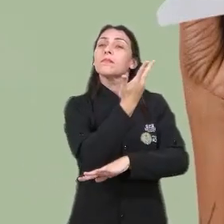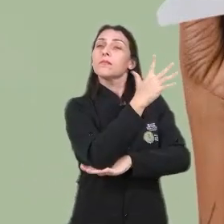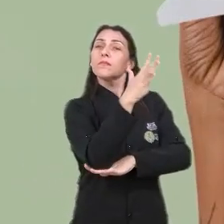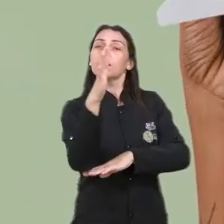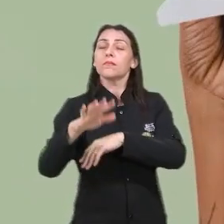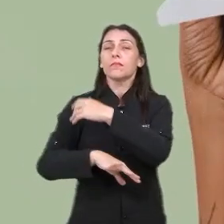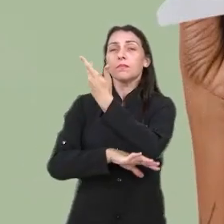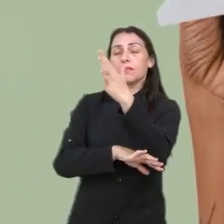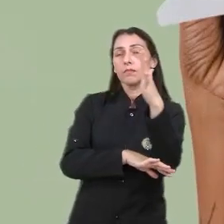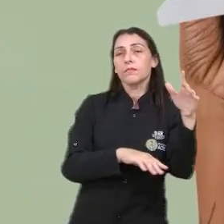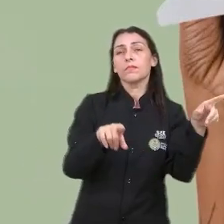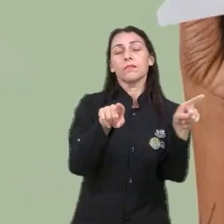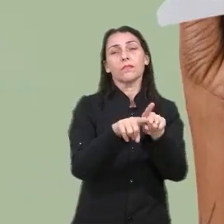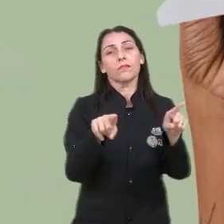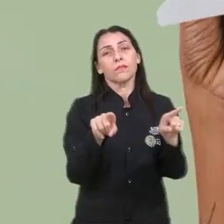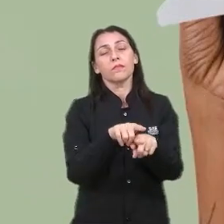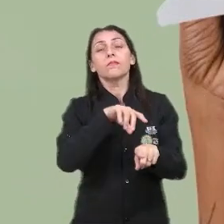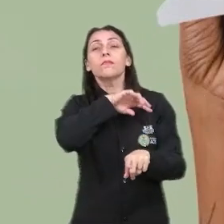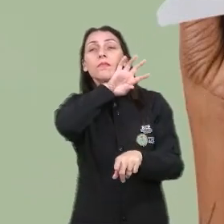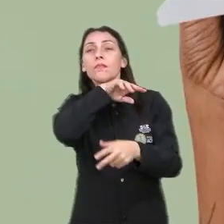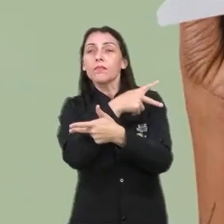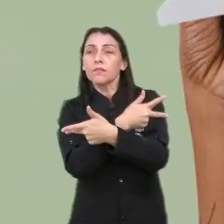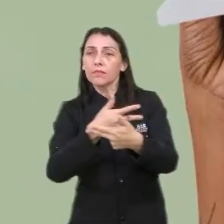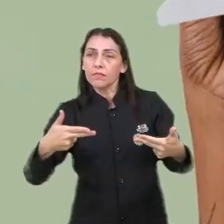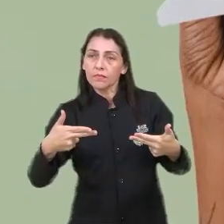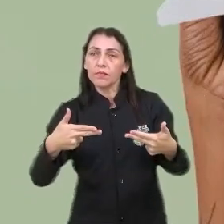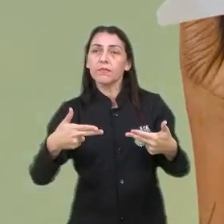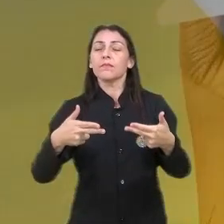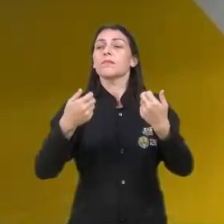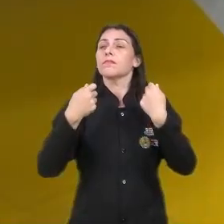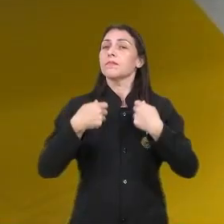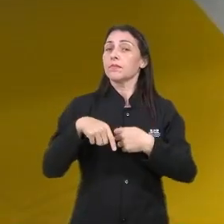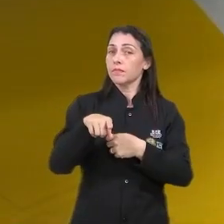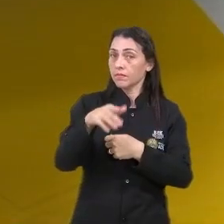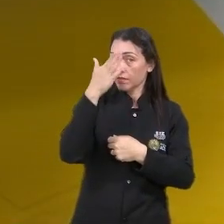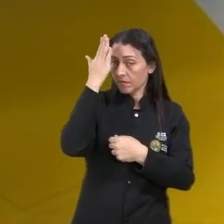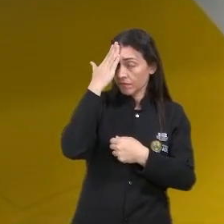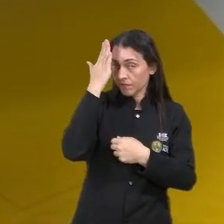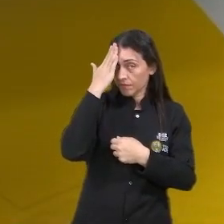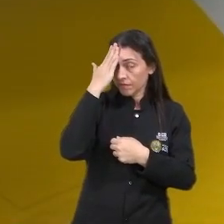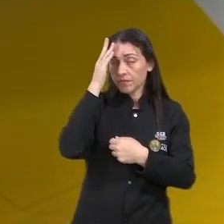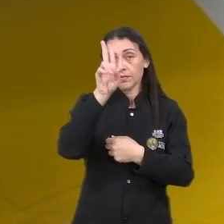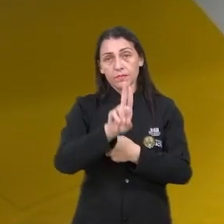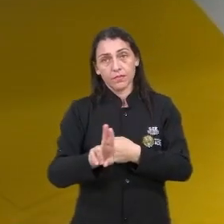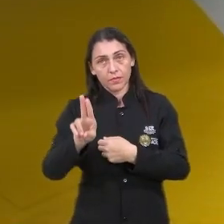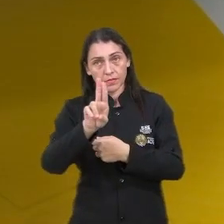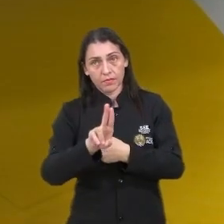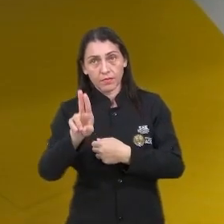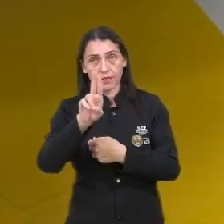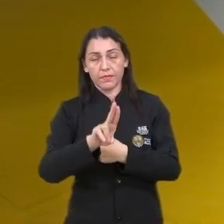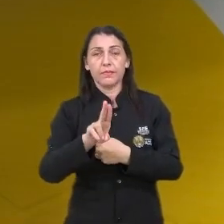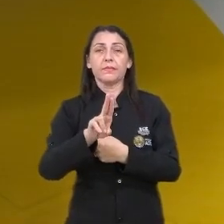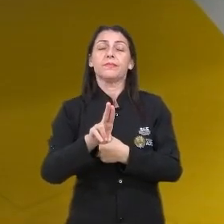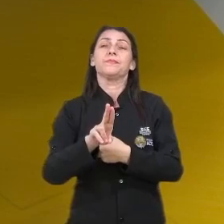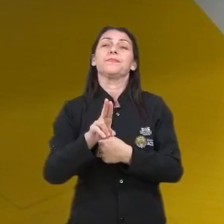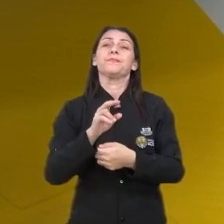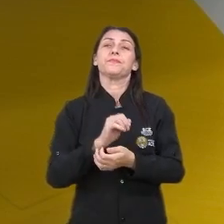florestas e também, claro, os animais. Como você deve saber, muito se usa ainda, de